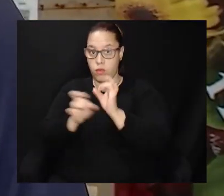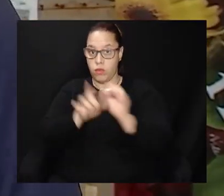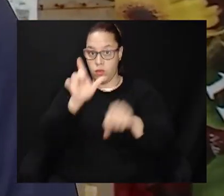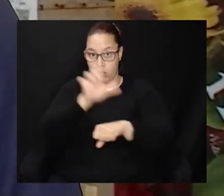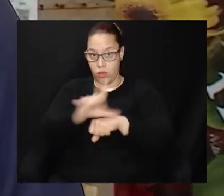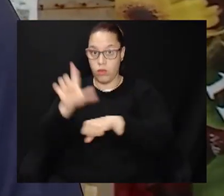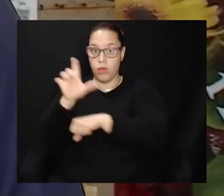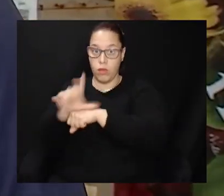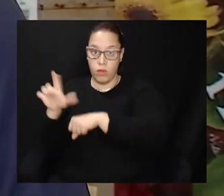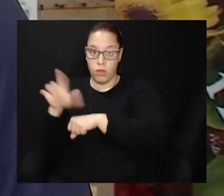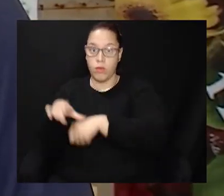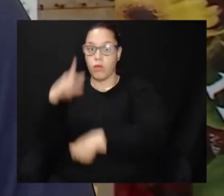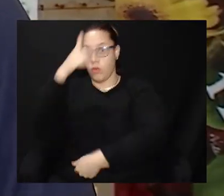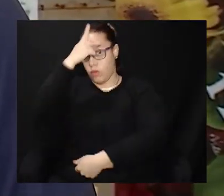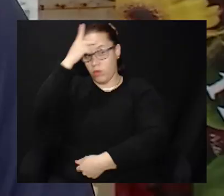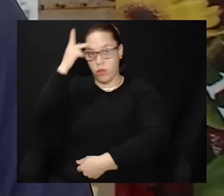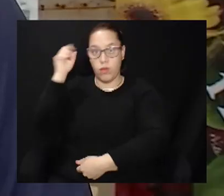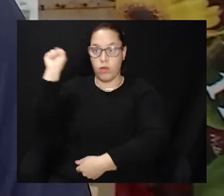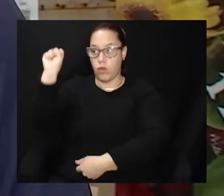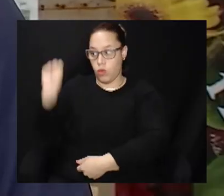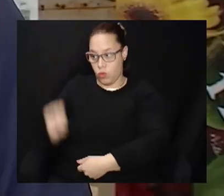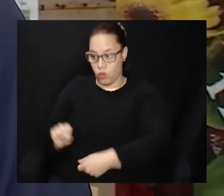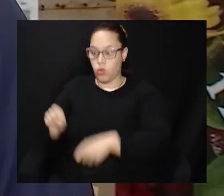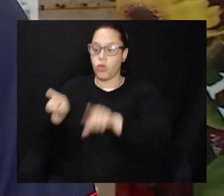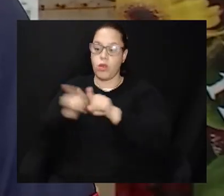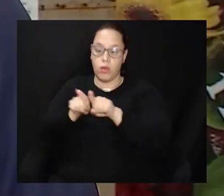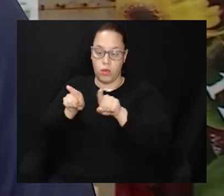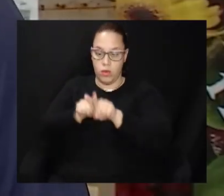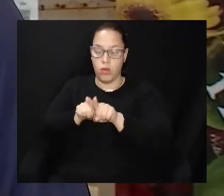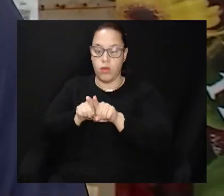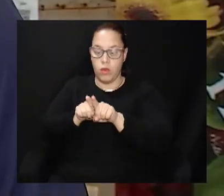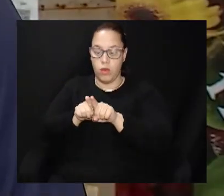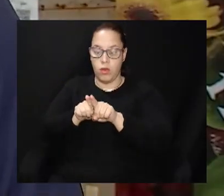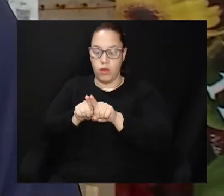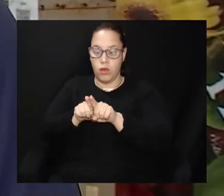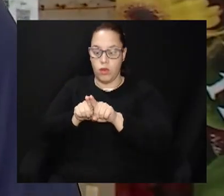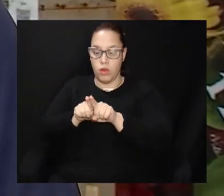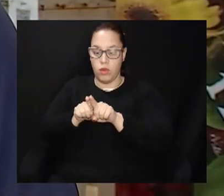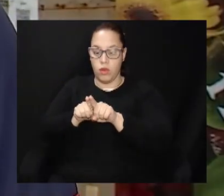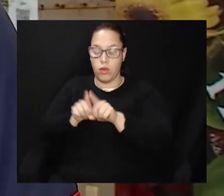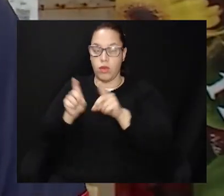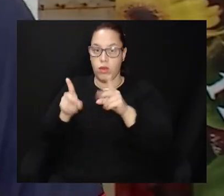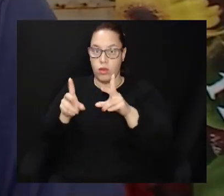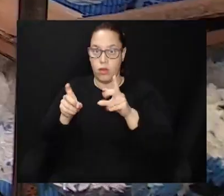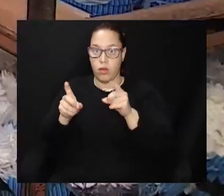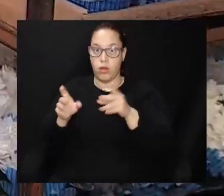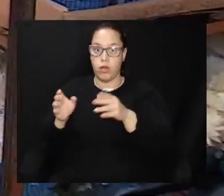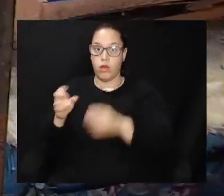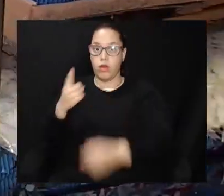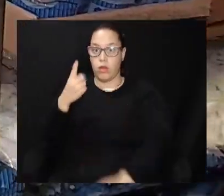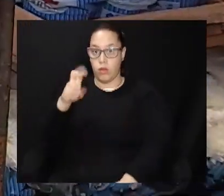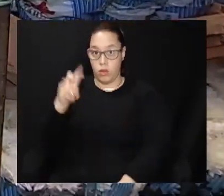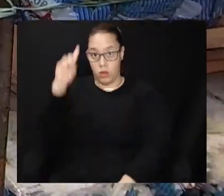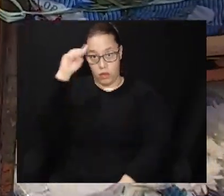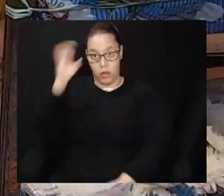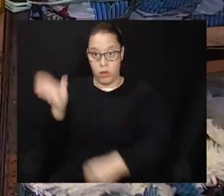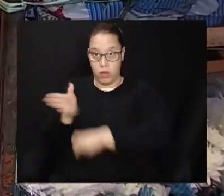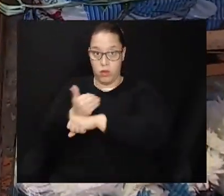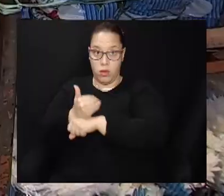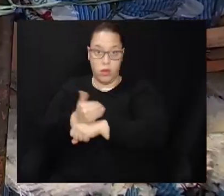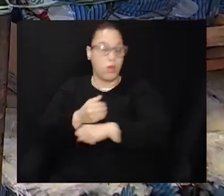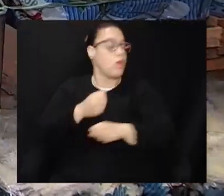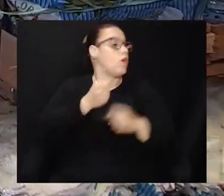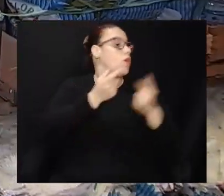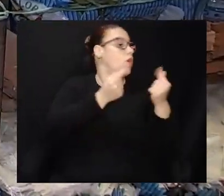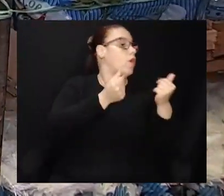pessoal que vem do sul também, que eles adiantam a compra deles e começam a carregar 15 dias antes. E falando dos preços, em